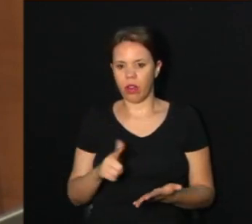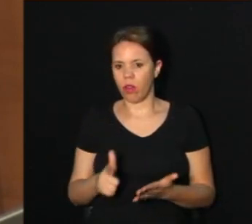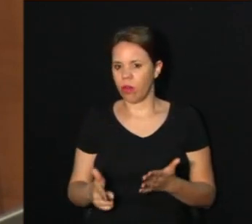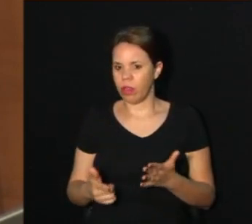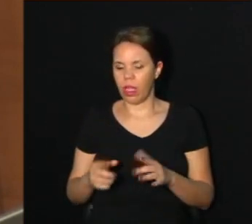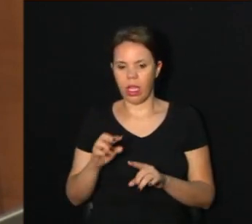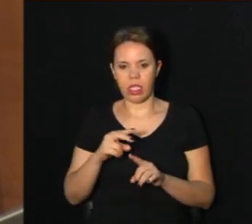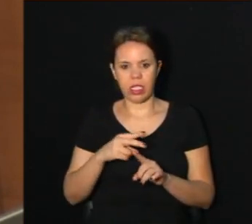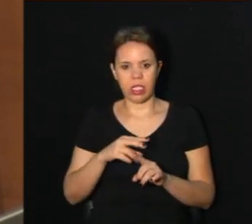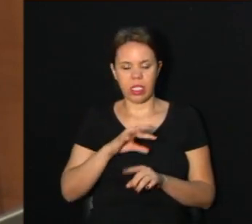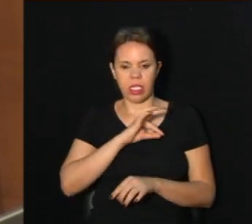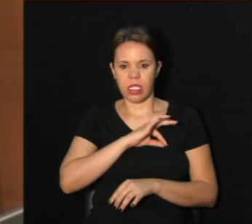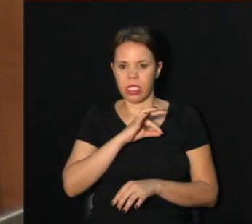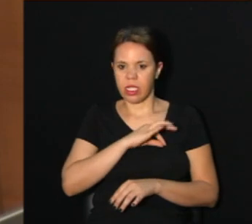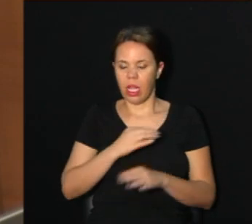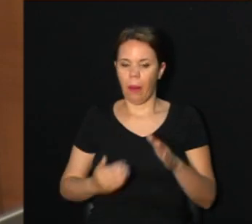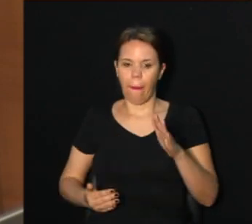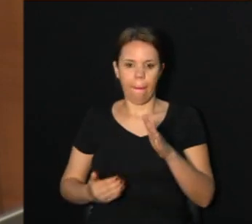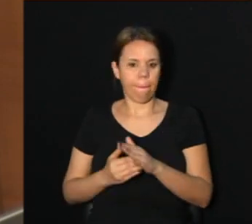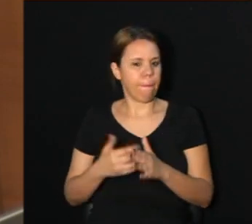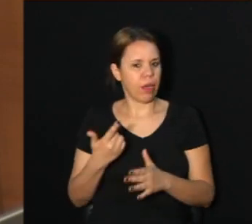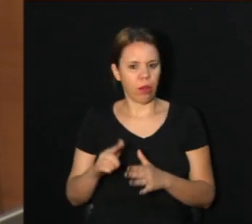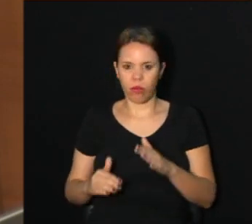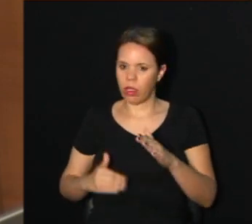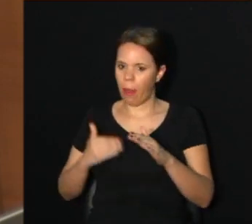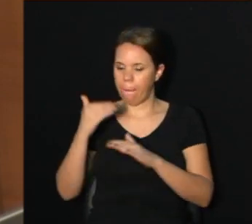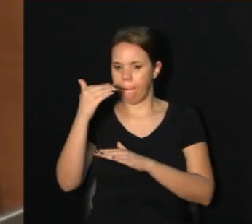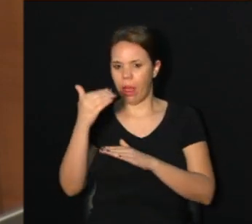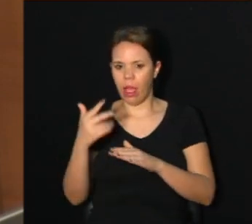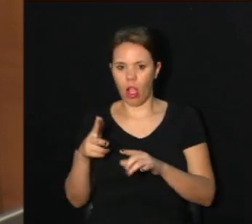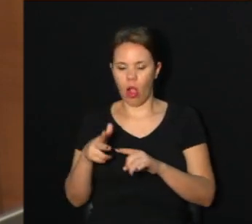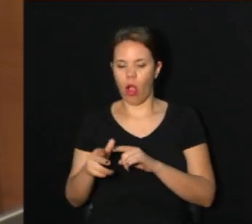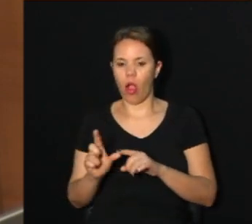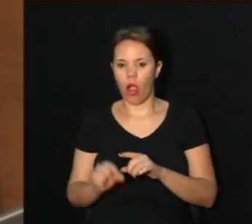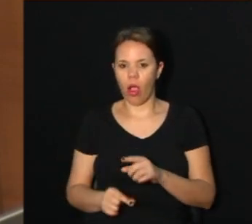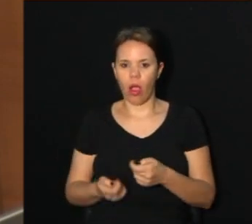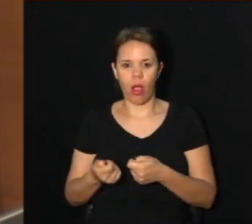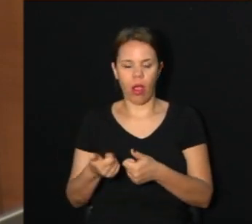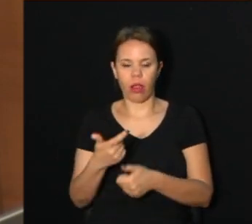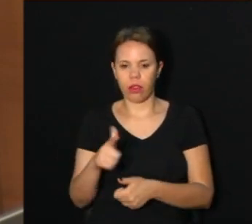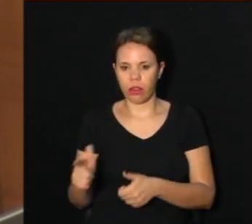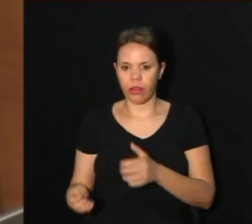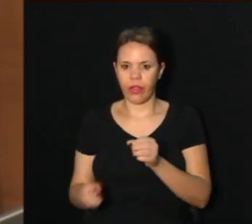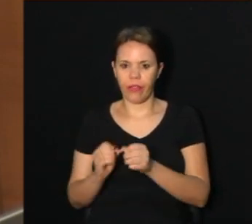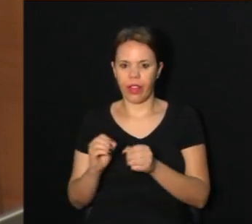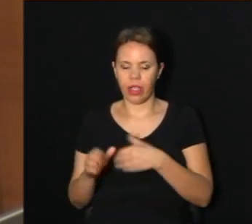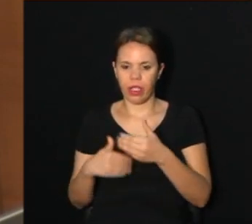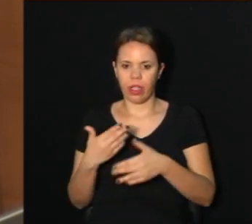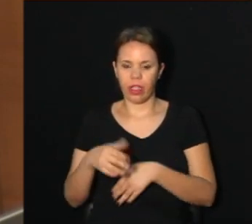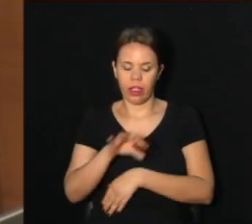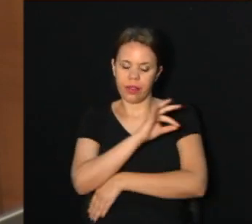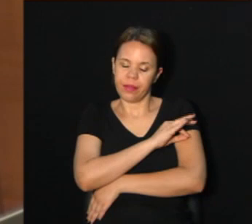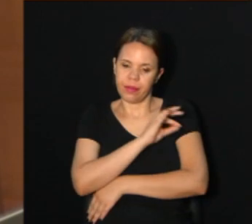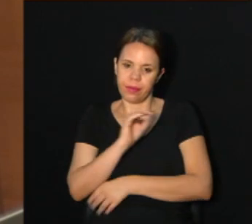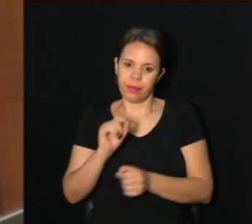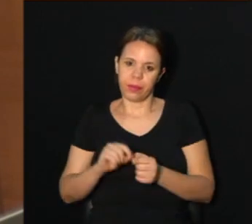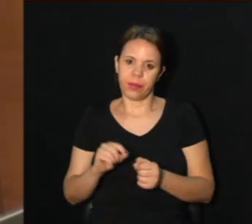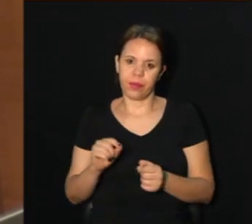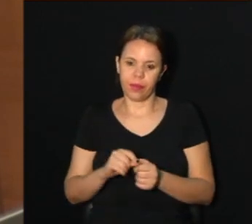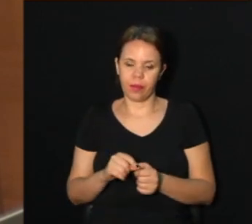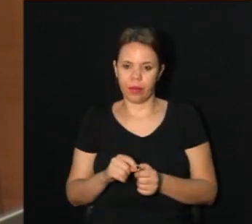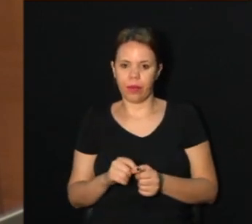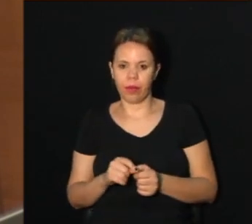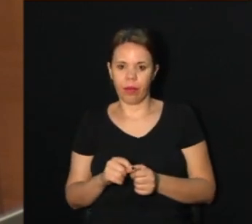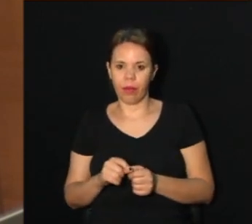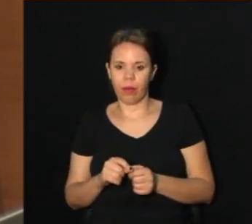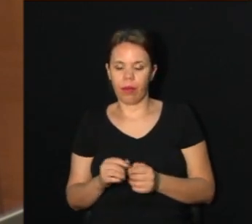Pode ter sucumbência que for, bateu no teto, corta-se. E não é o que vem fazendo a prefeitura, que pega esse excesso e joga